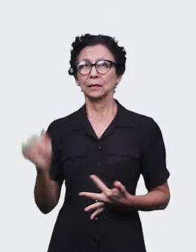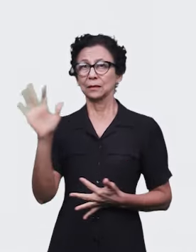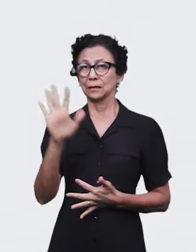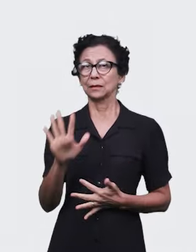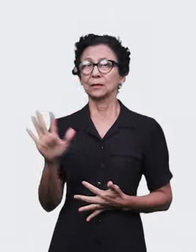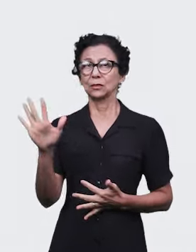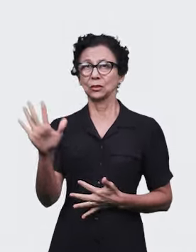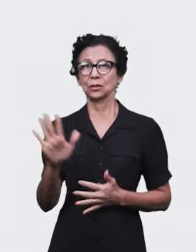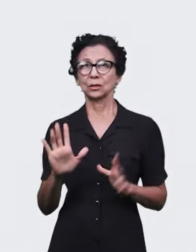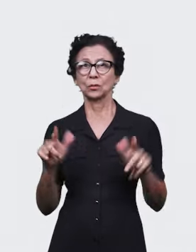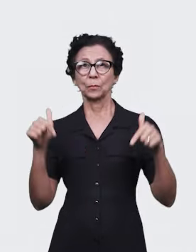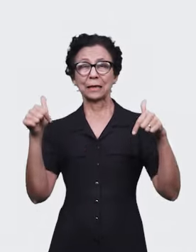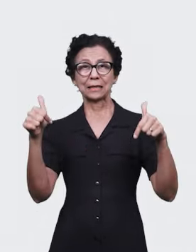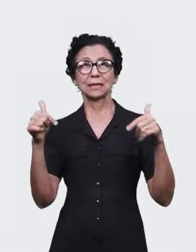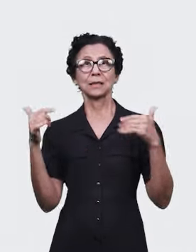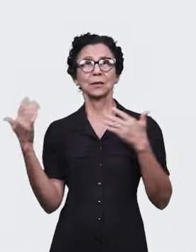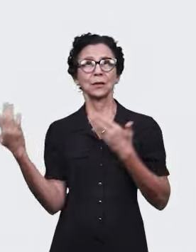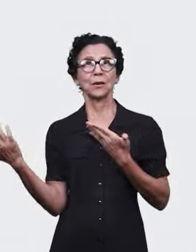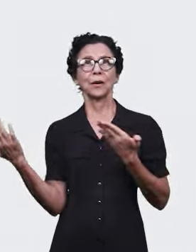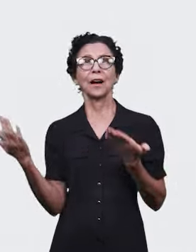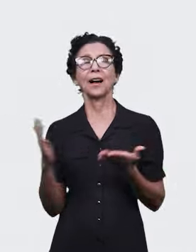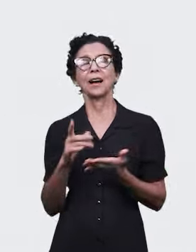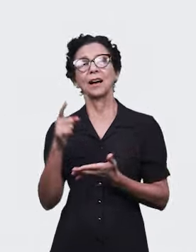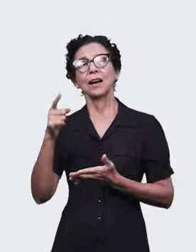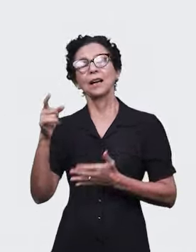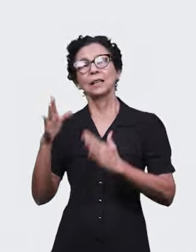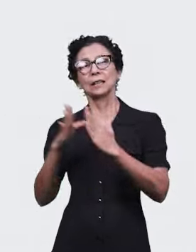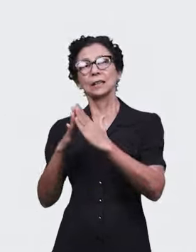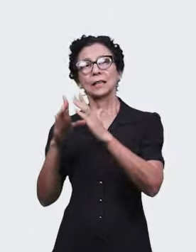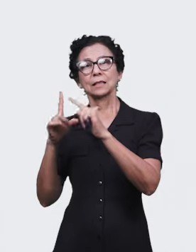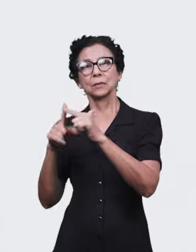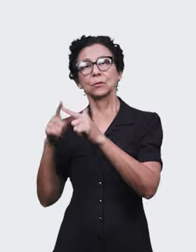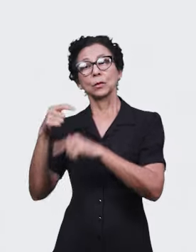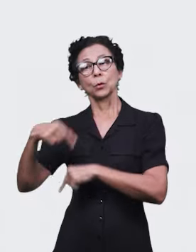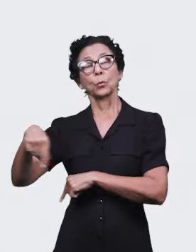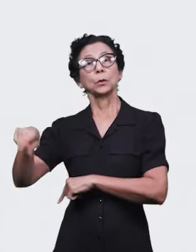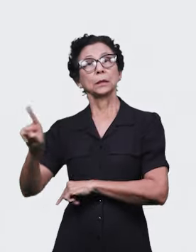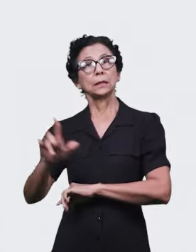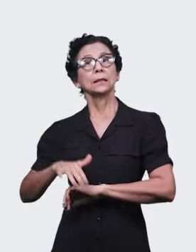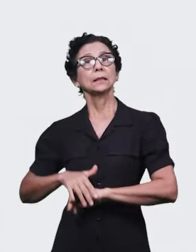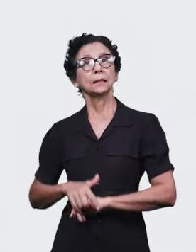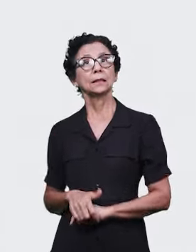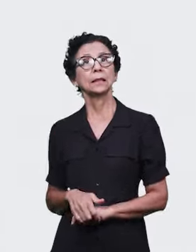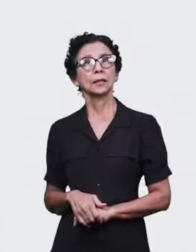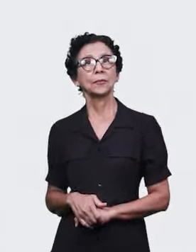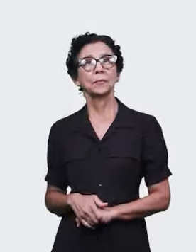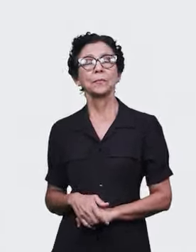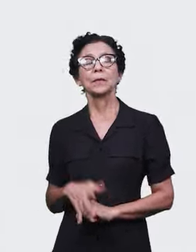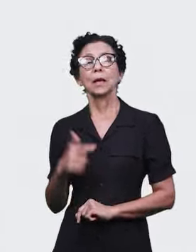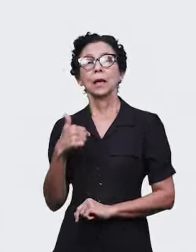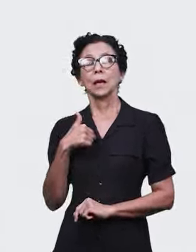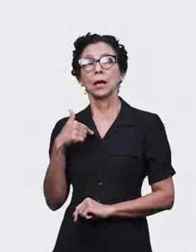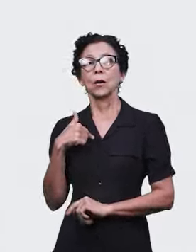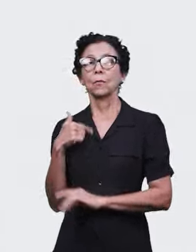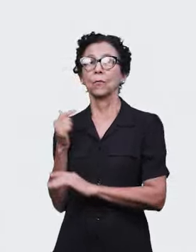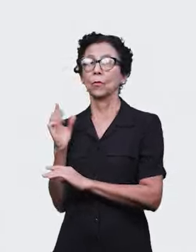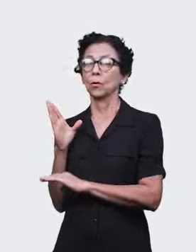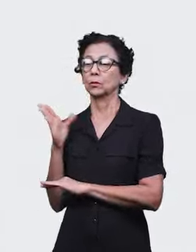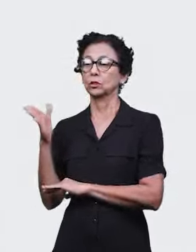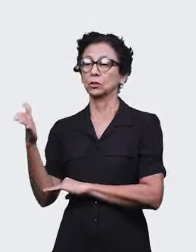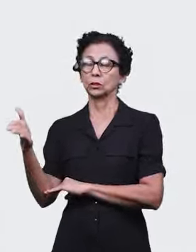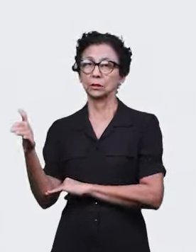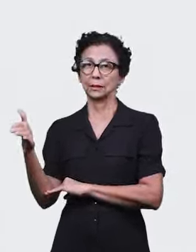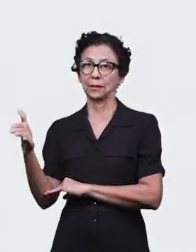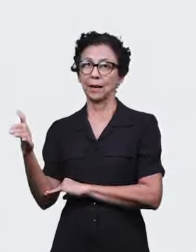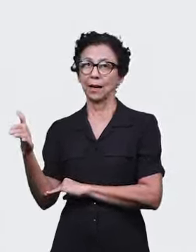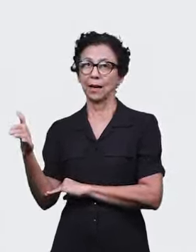bem mais completa. Olha lá, estar na casa do Senhor já está em grupo agora. Eu vou chegar, eu vou estar,